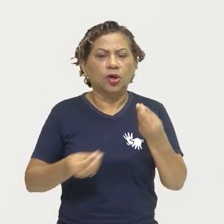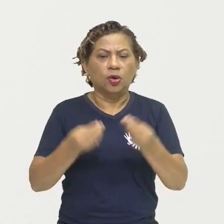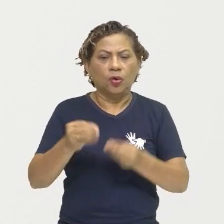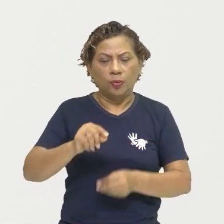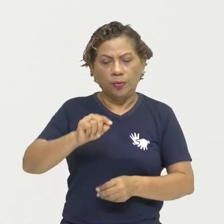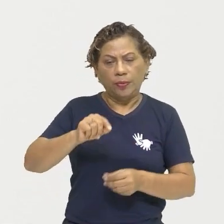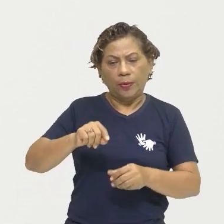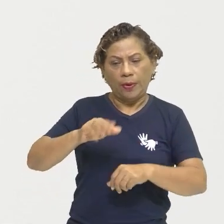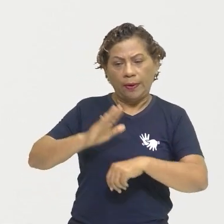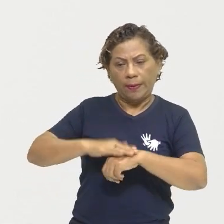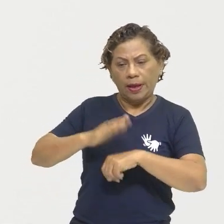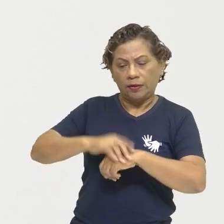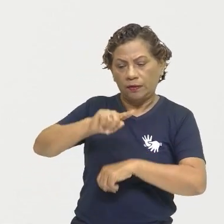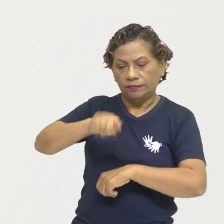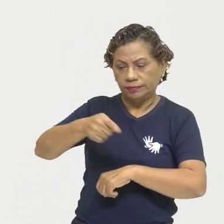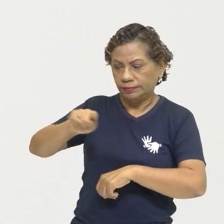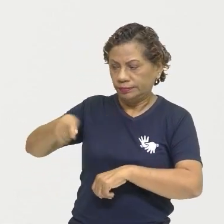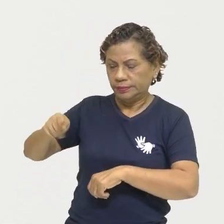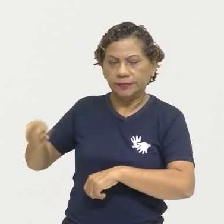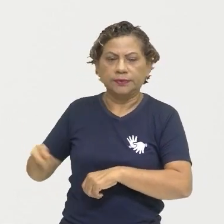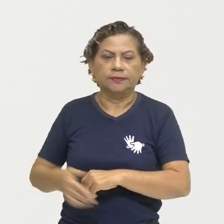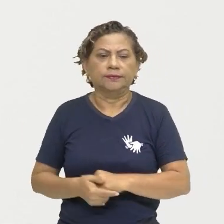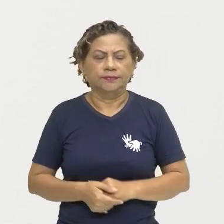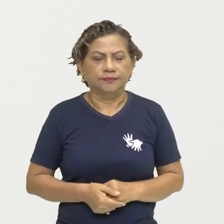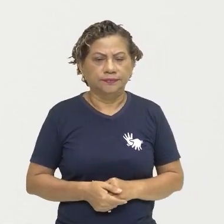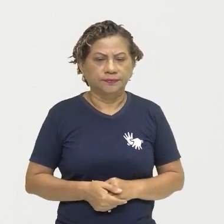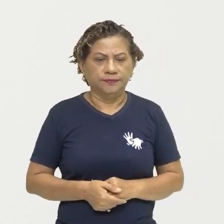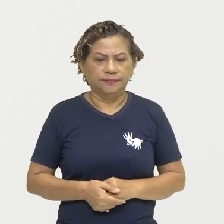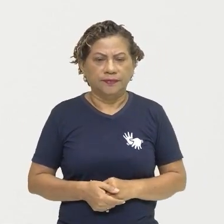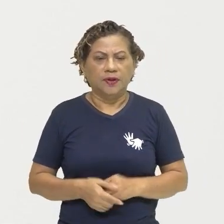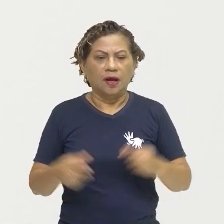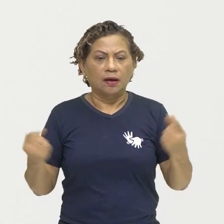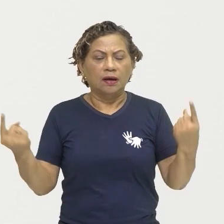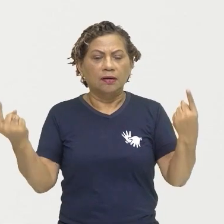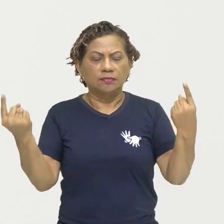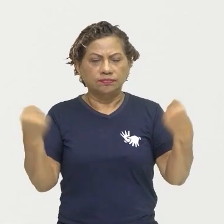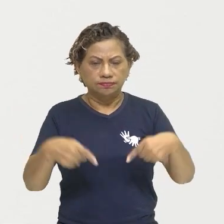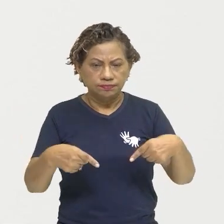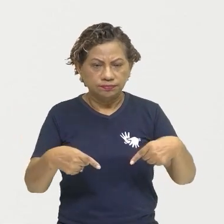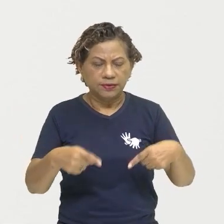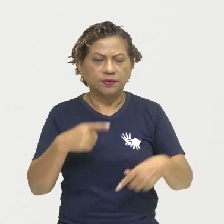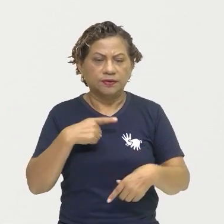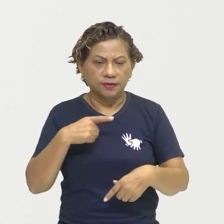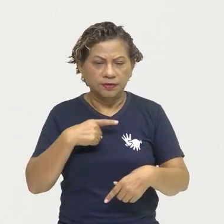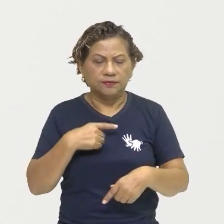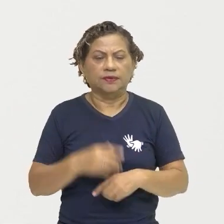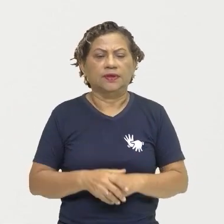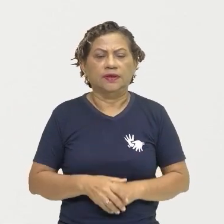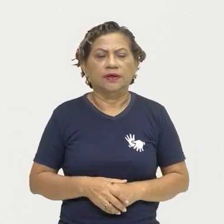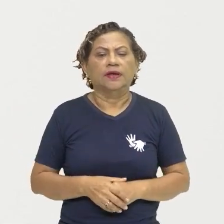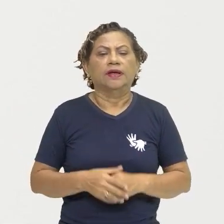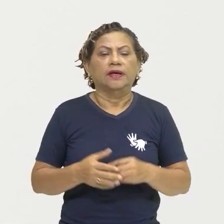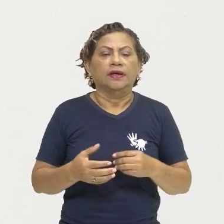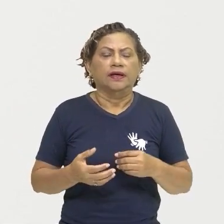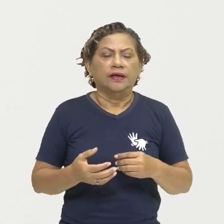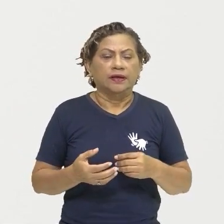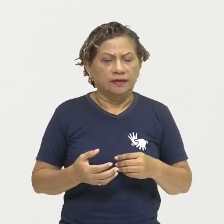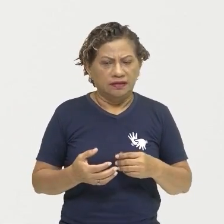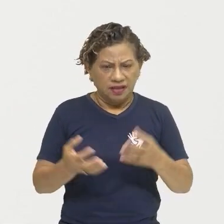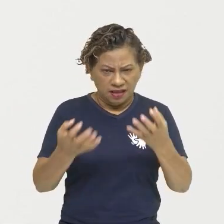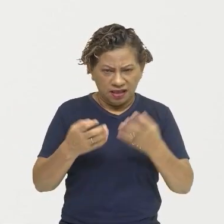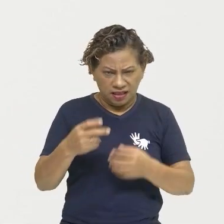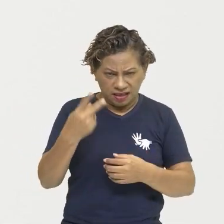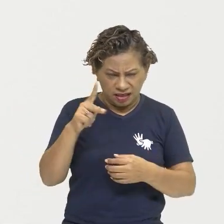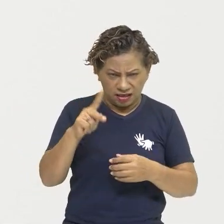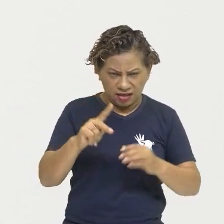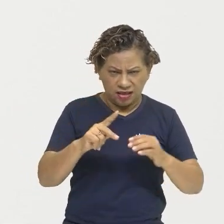virgulo. A outra situação, quando tiver o sentido de oposição, de contraste, de adversidade, queria arrumar sua casa e